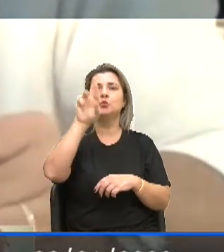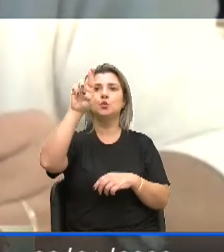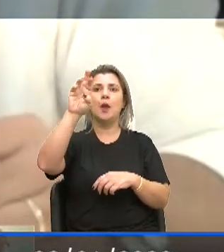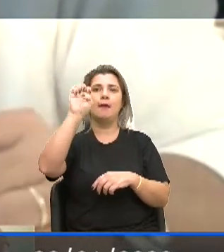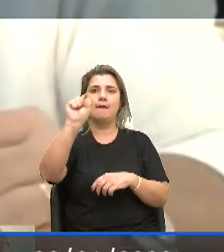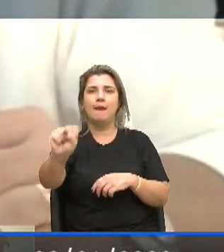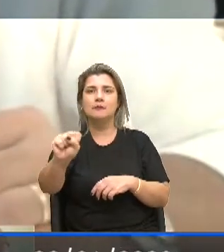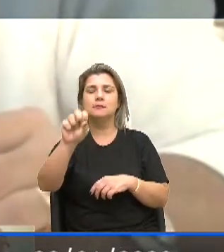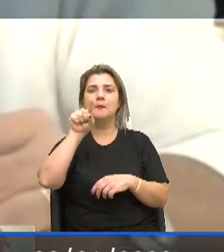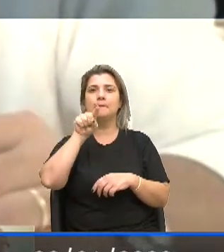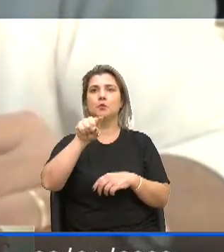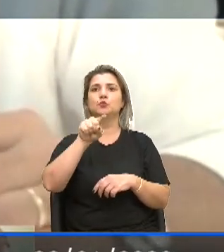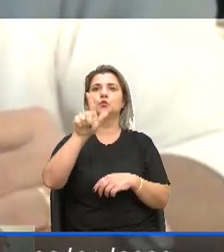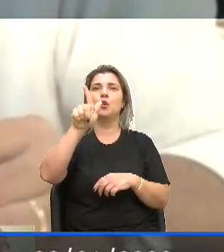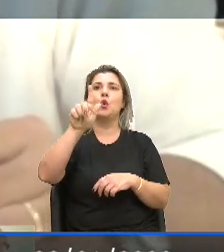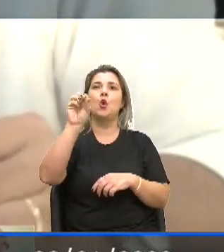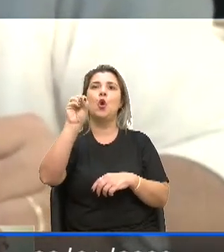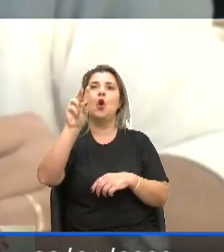marcelo.valandro@saude.rs.gov.br.